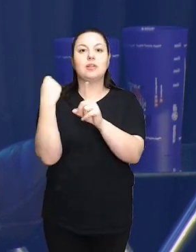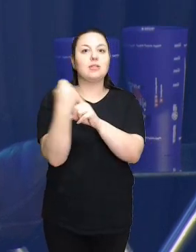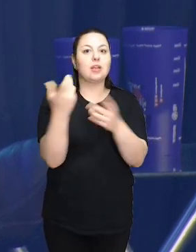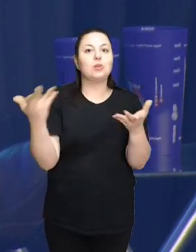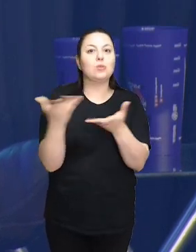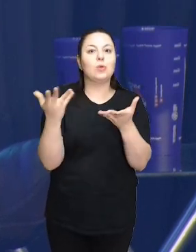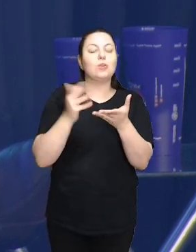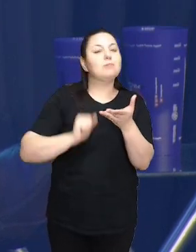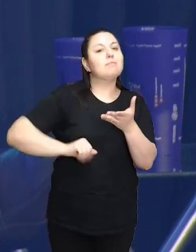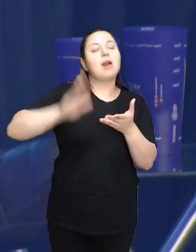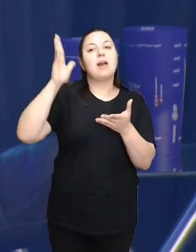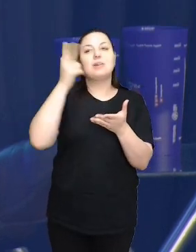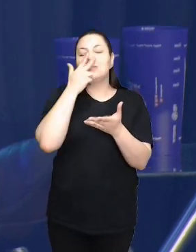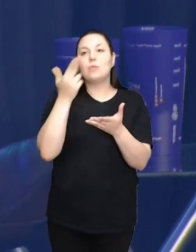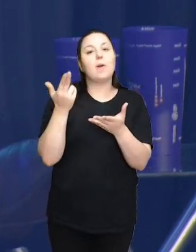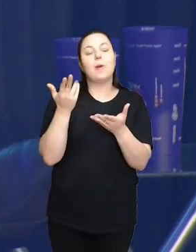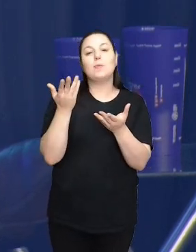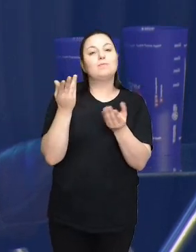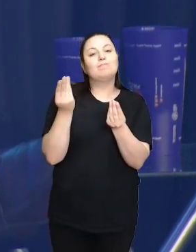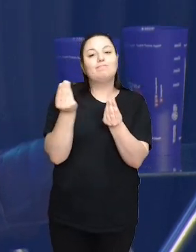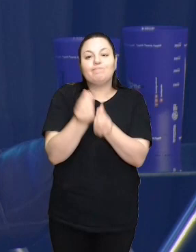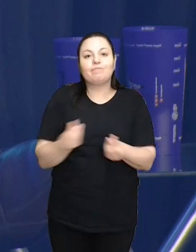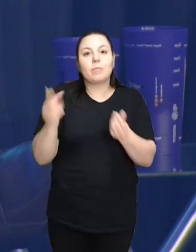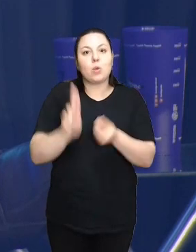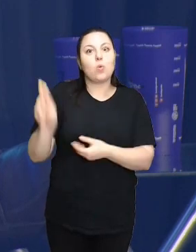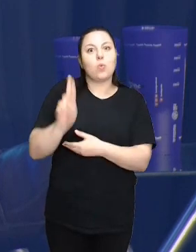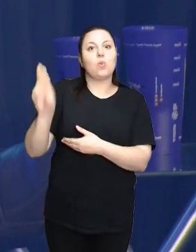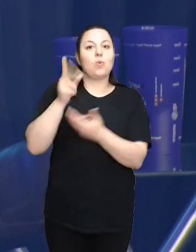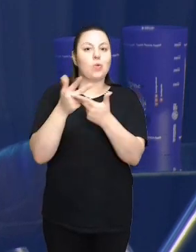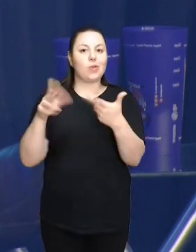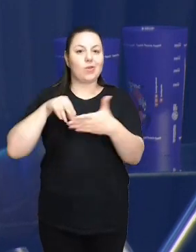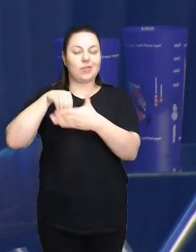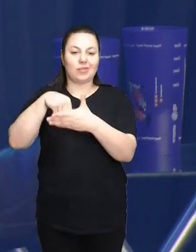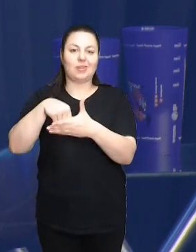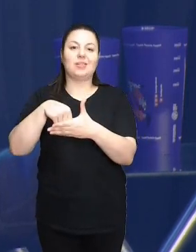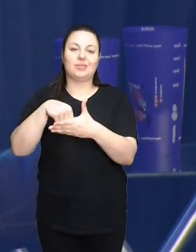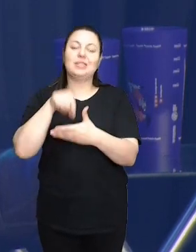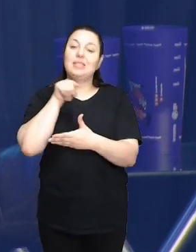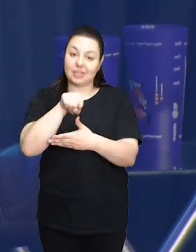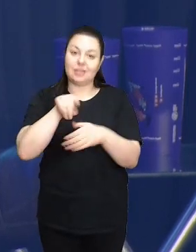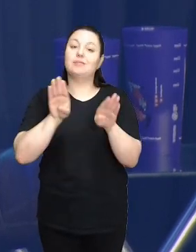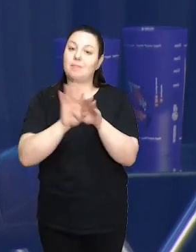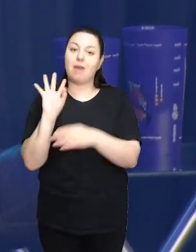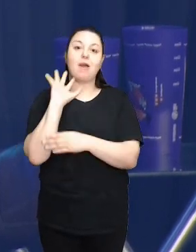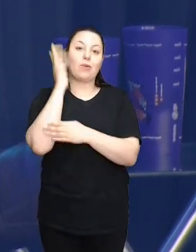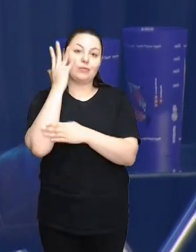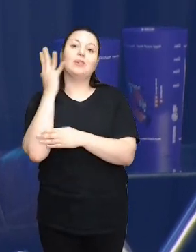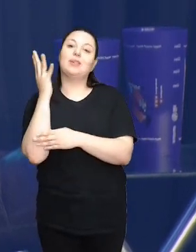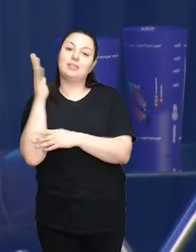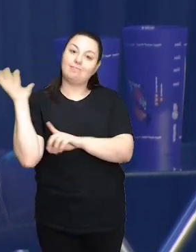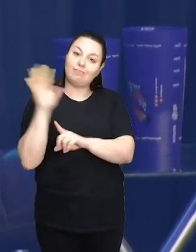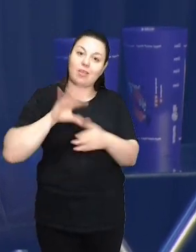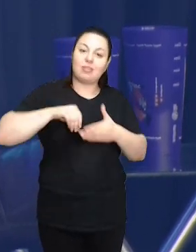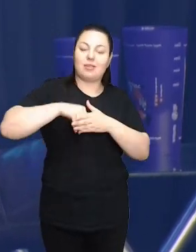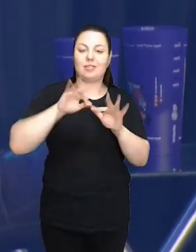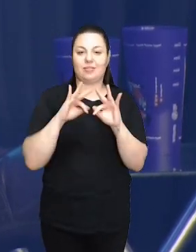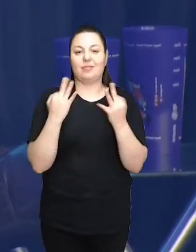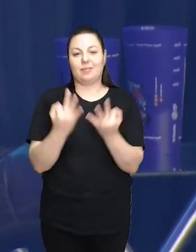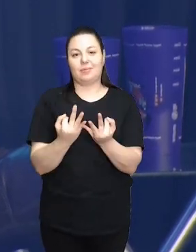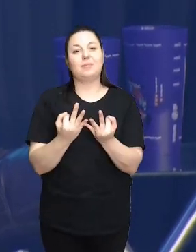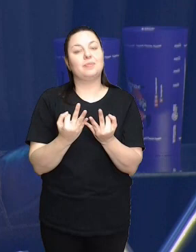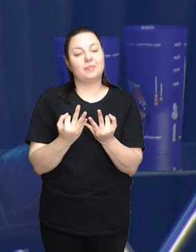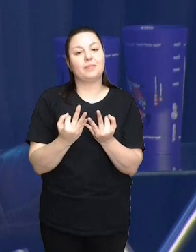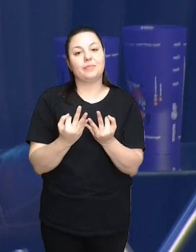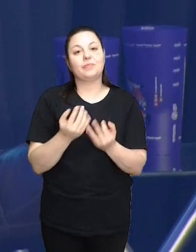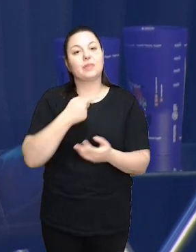si. E essa lógica do cada um por si, ela se insere também no meio ambiente familiar, né? Então, o que nós vimos é que há uma necessidade, o que